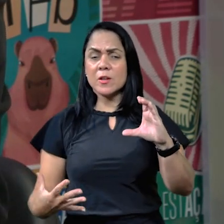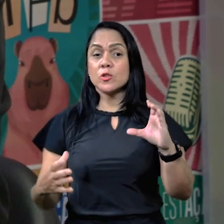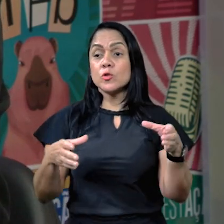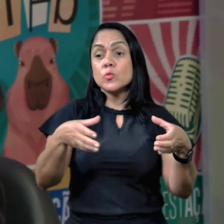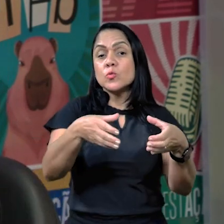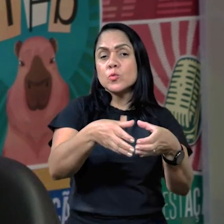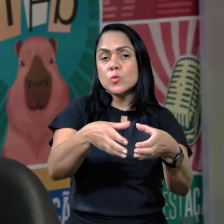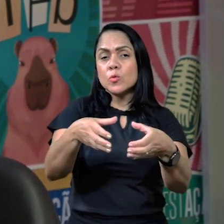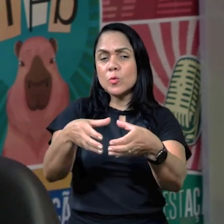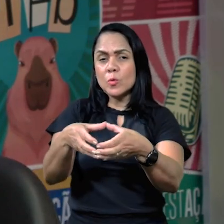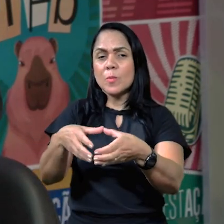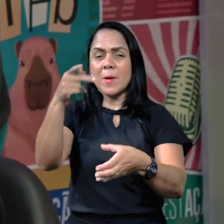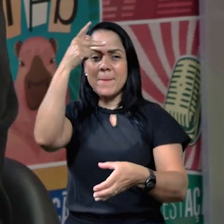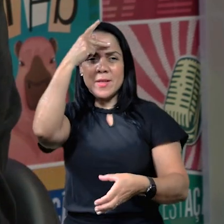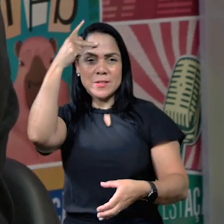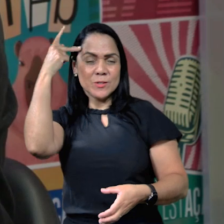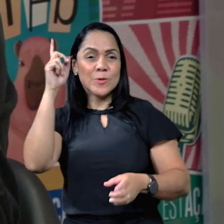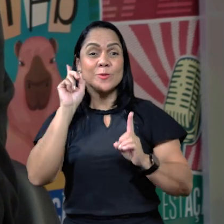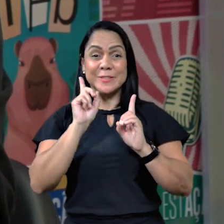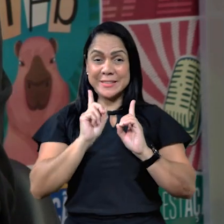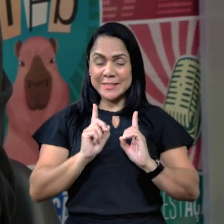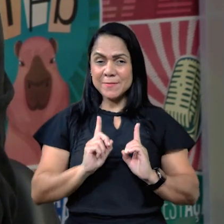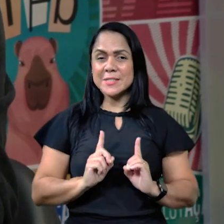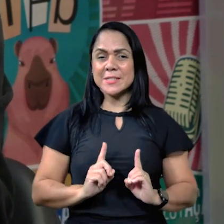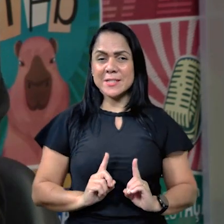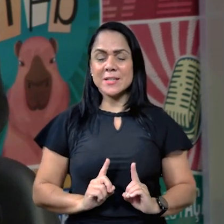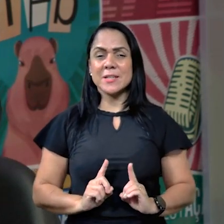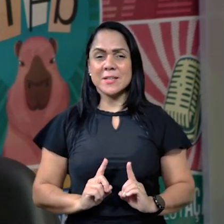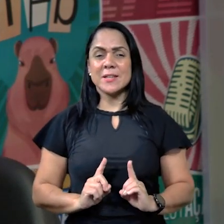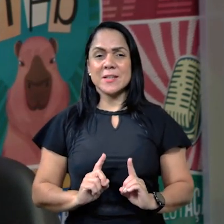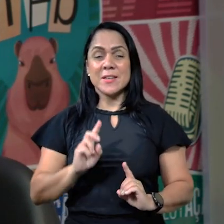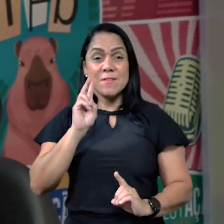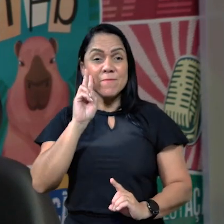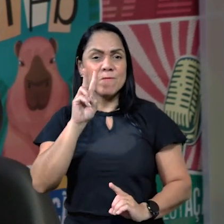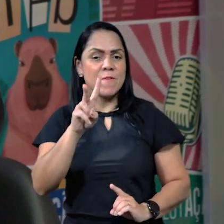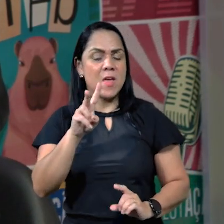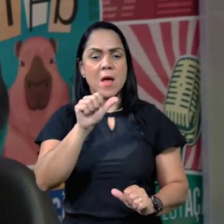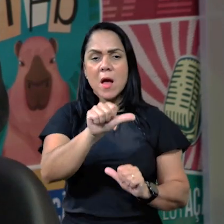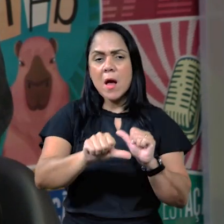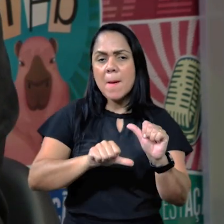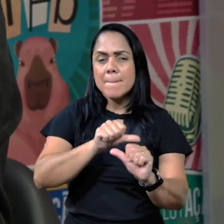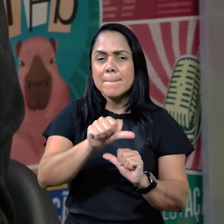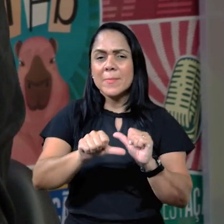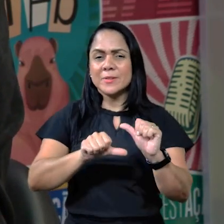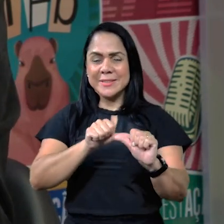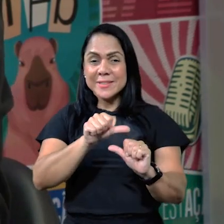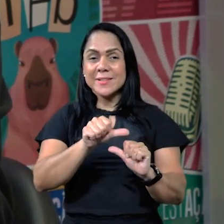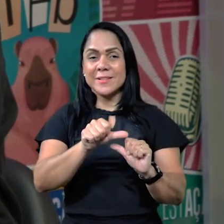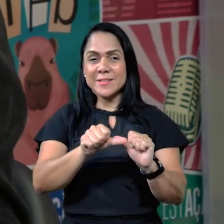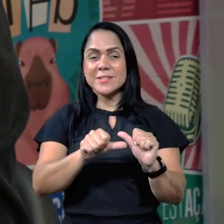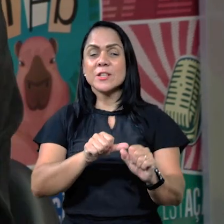a pessoa com deficiência, e a gente vê um ressignificar do modo como